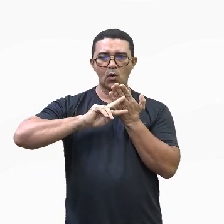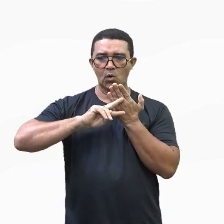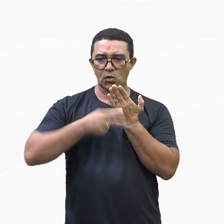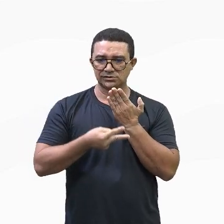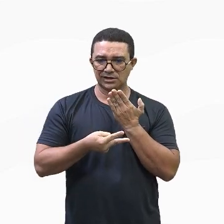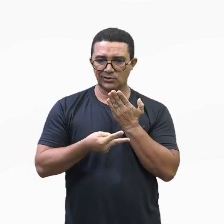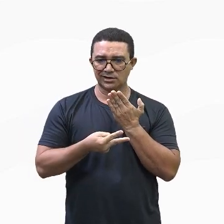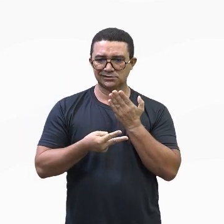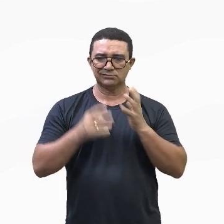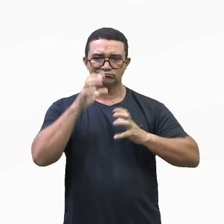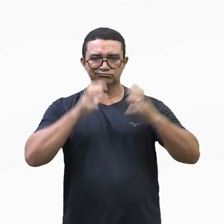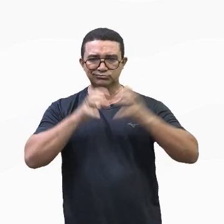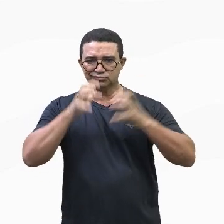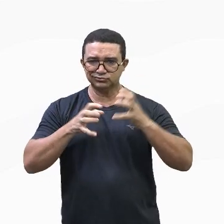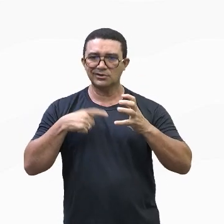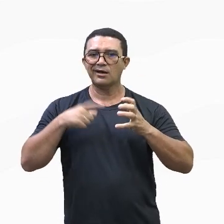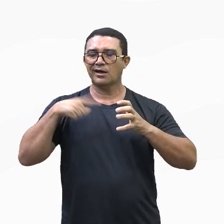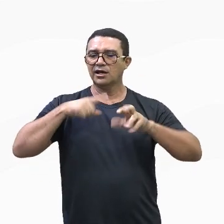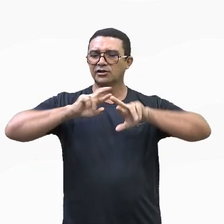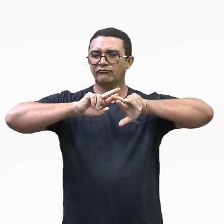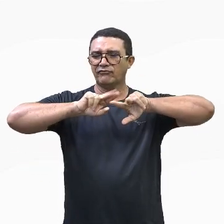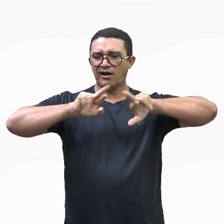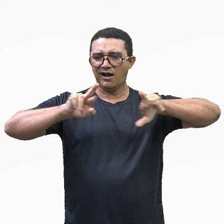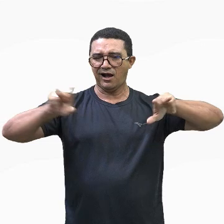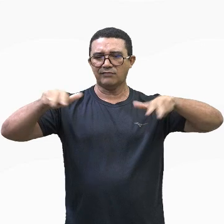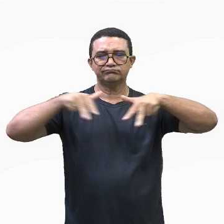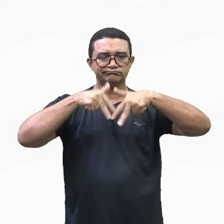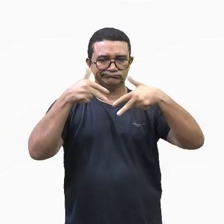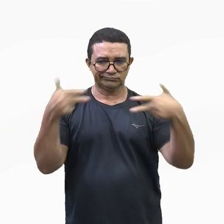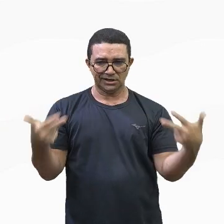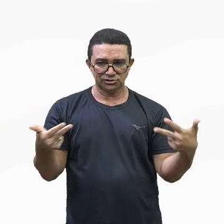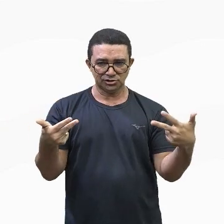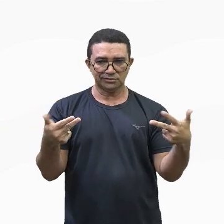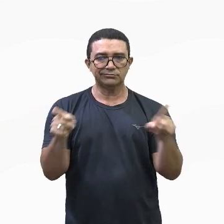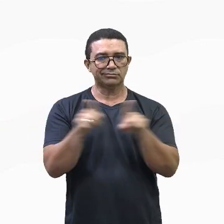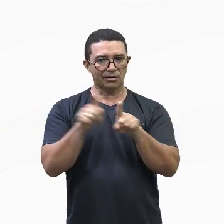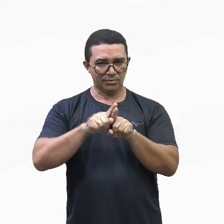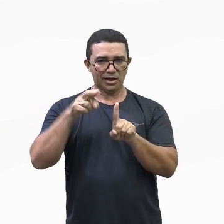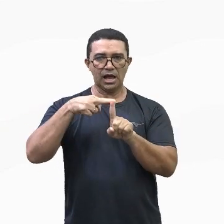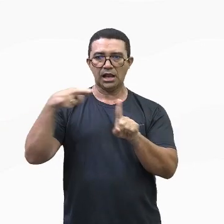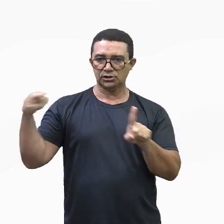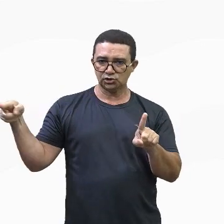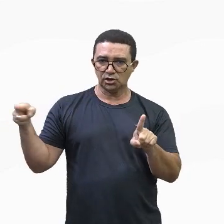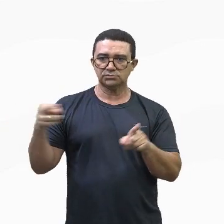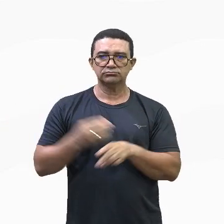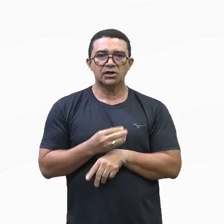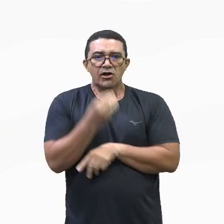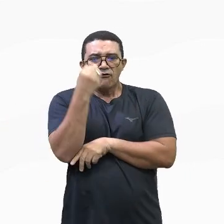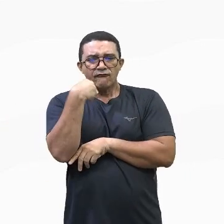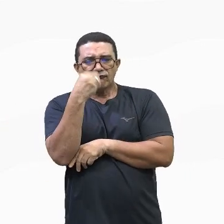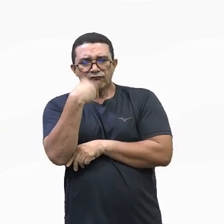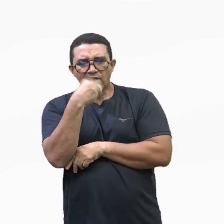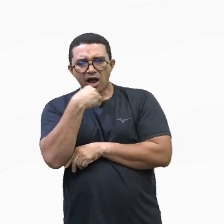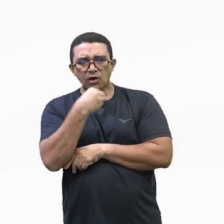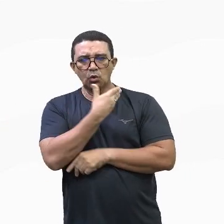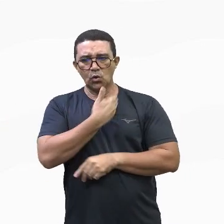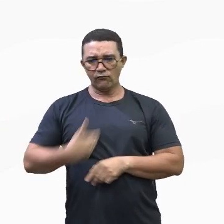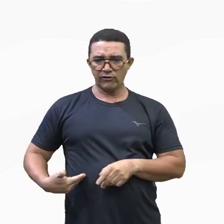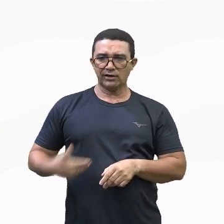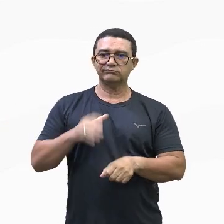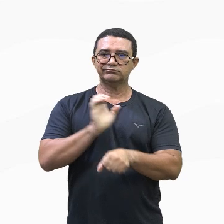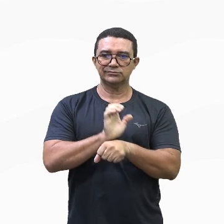desses conflitos são diversidades étnicas e religiosas, enfraquecimento dos governos dos